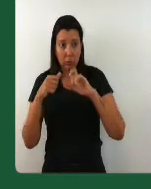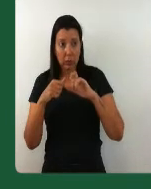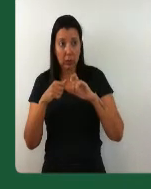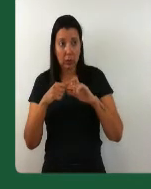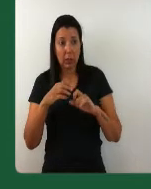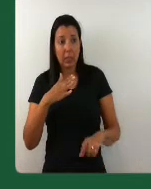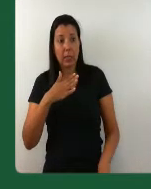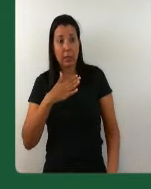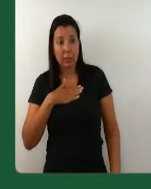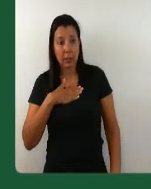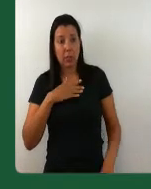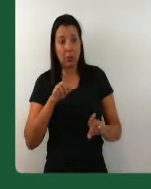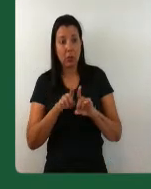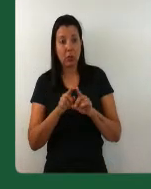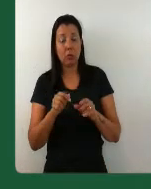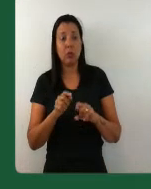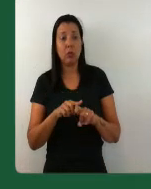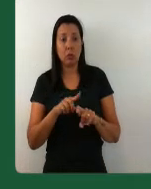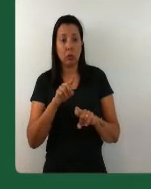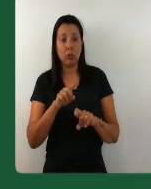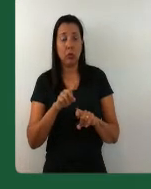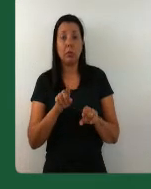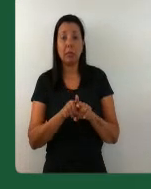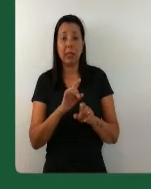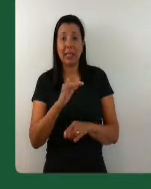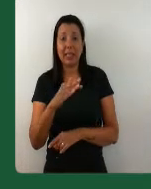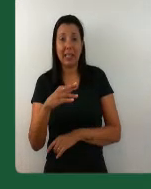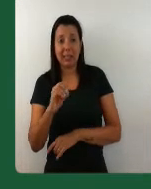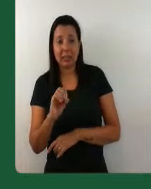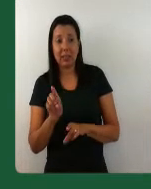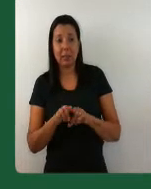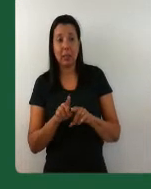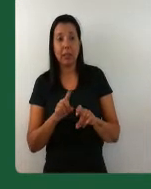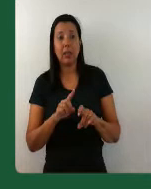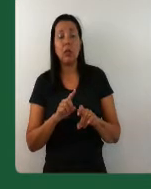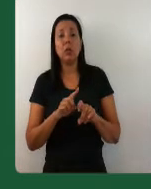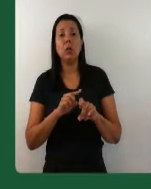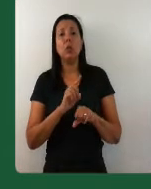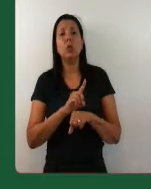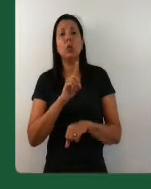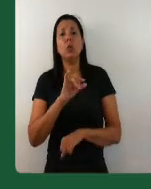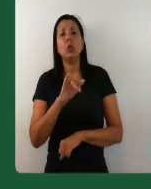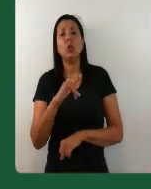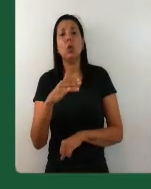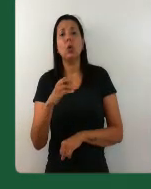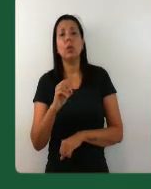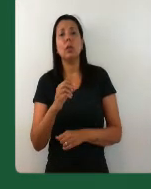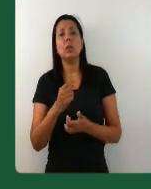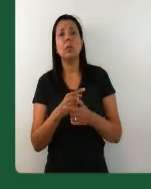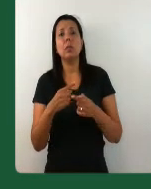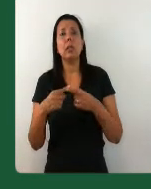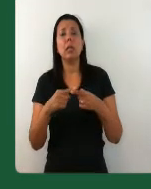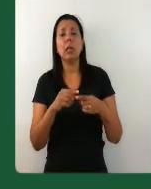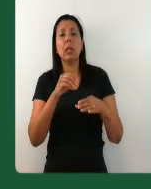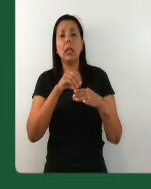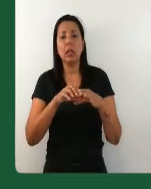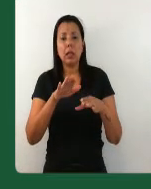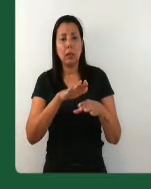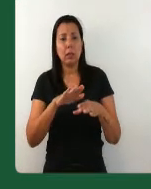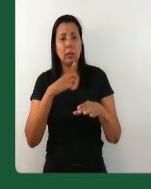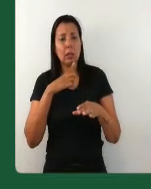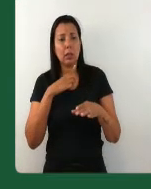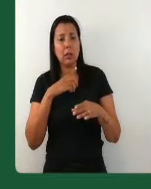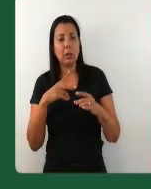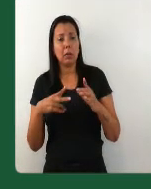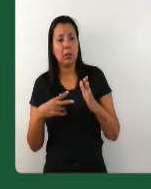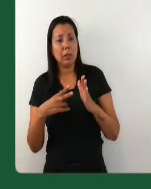minha, juntamente com o Dr. Cássio e o Dr. Douglas, aqui no meio dentro do centro